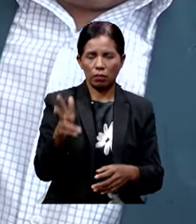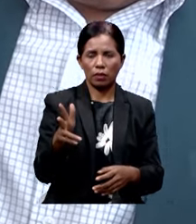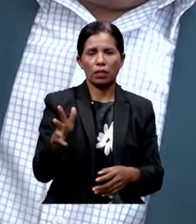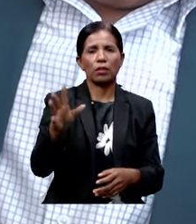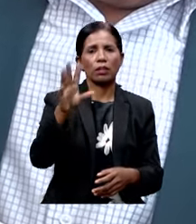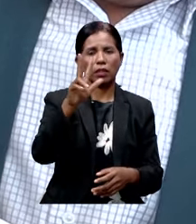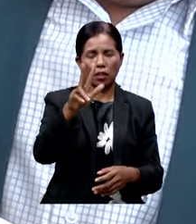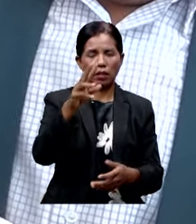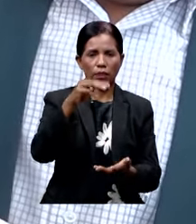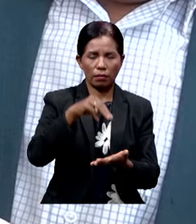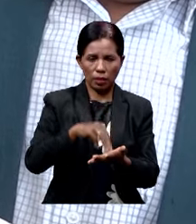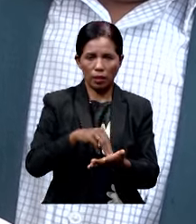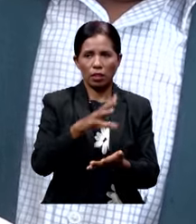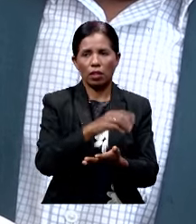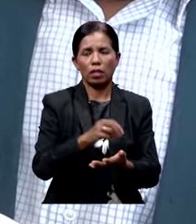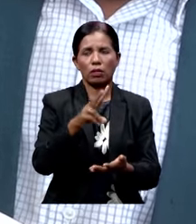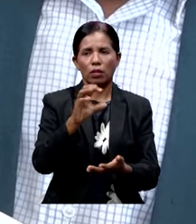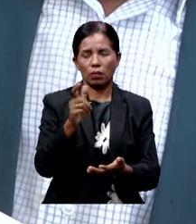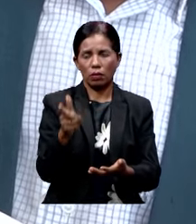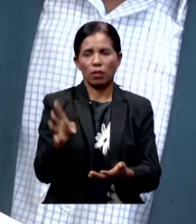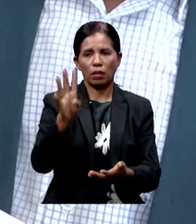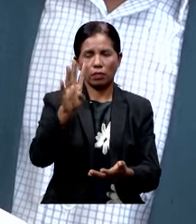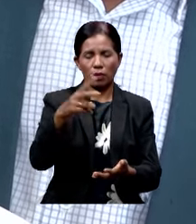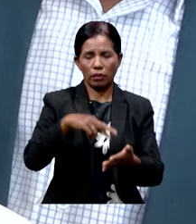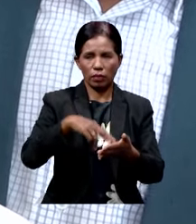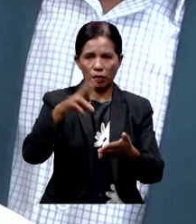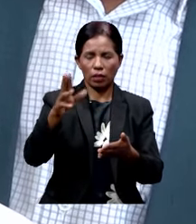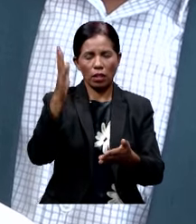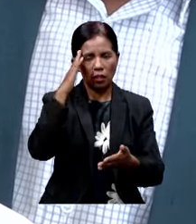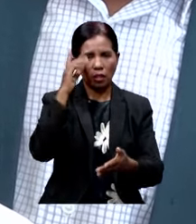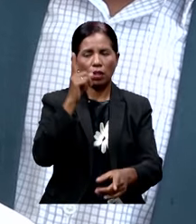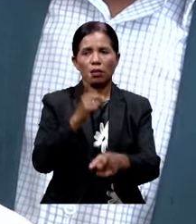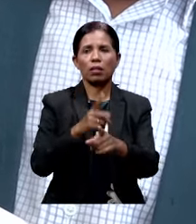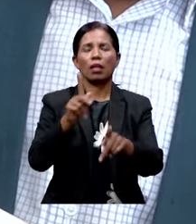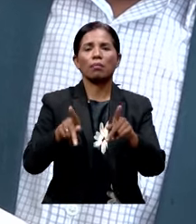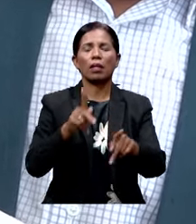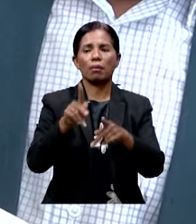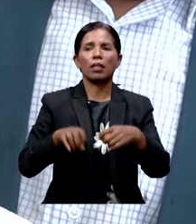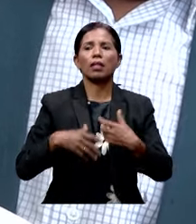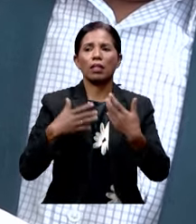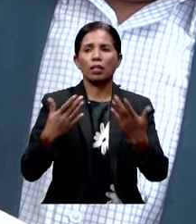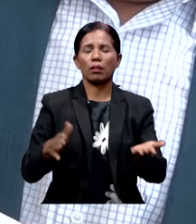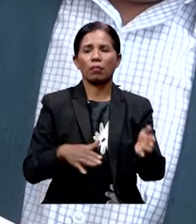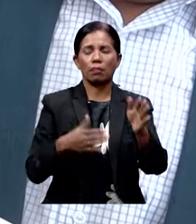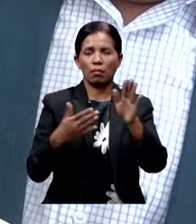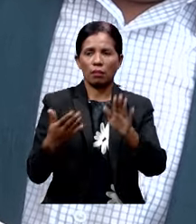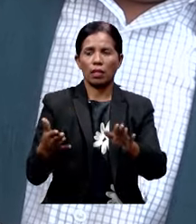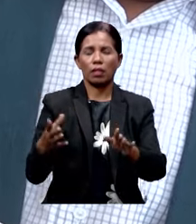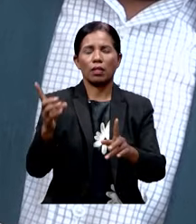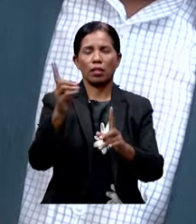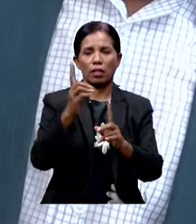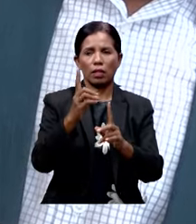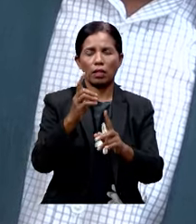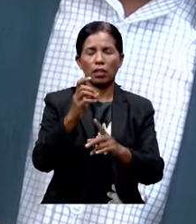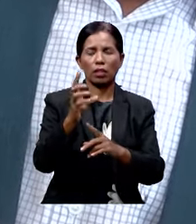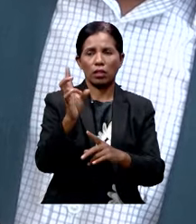233.951 e tene 2024 si halo verificação para hodi hatene lolos itne ema hira mak mate hosi 75.99 feto